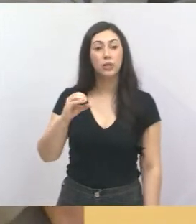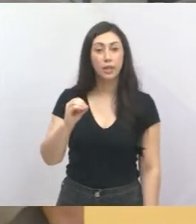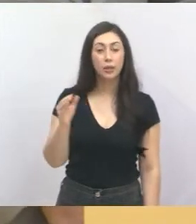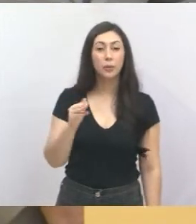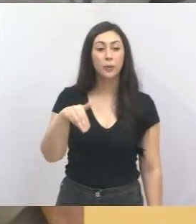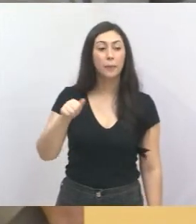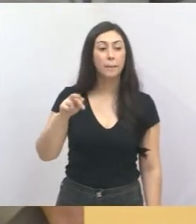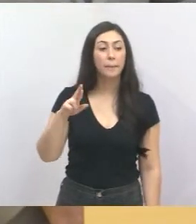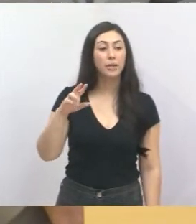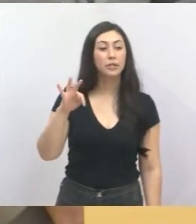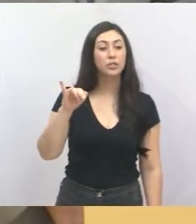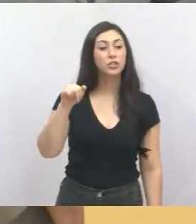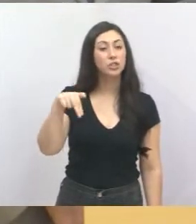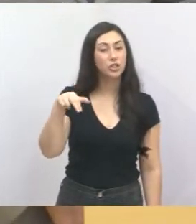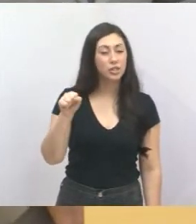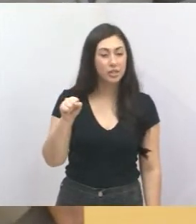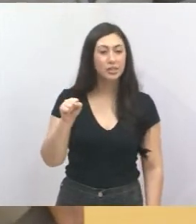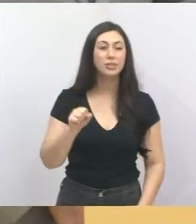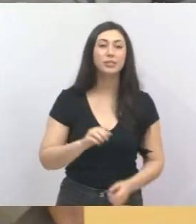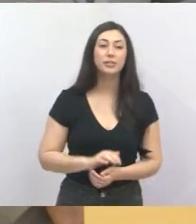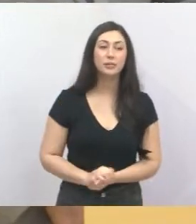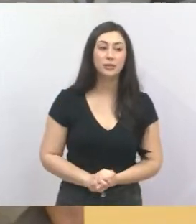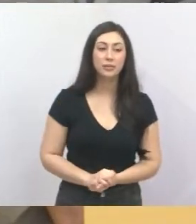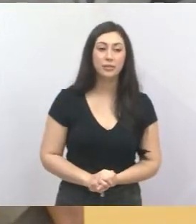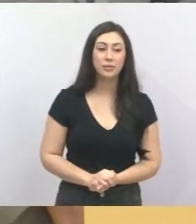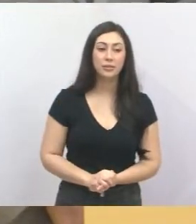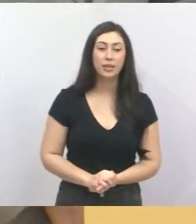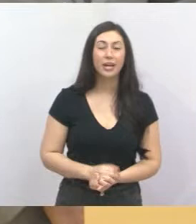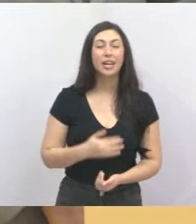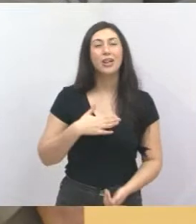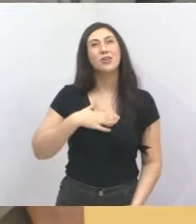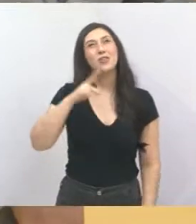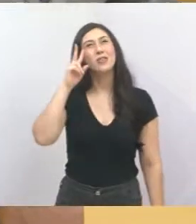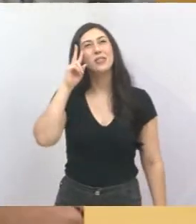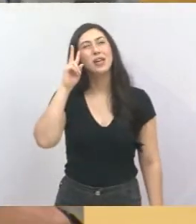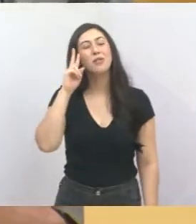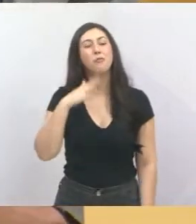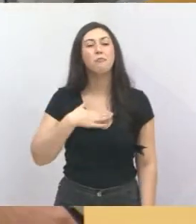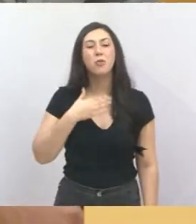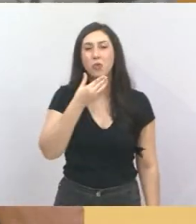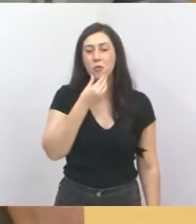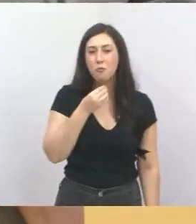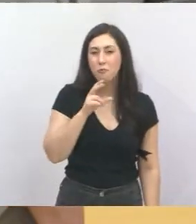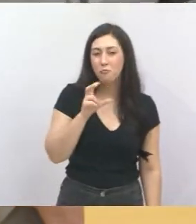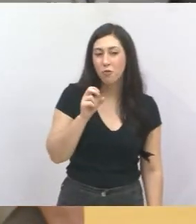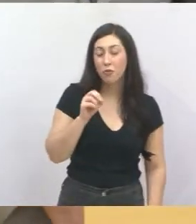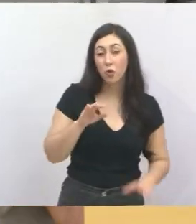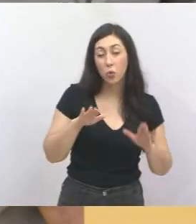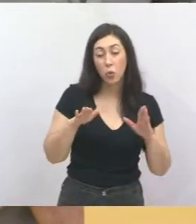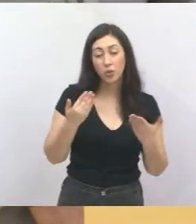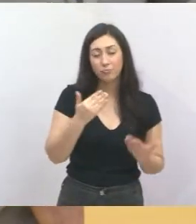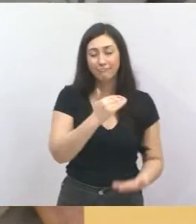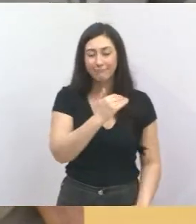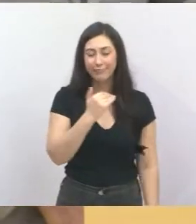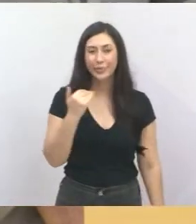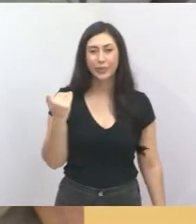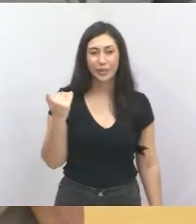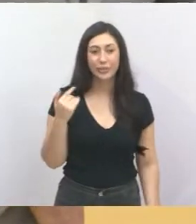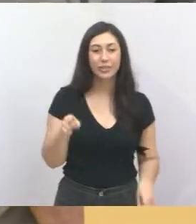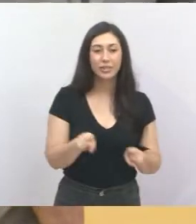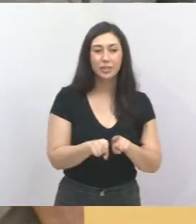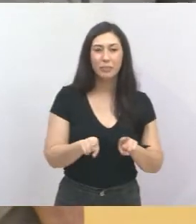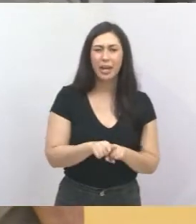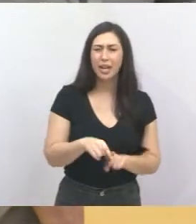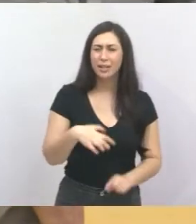trecho dessa música. E ela me lembra muito meu avô, né, de quando ele partiu e de como